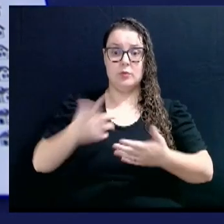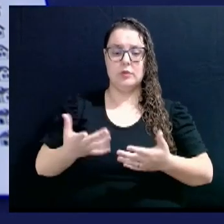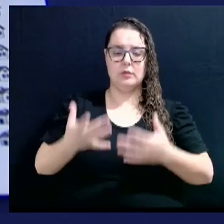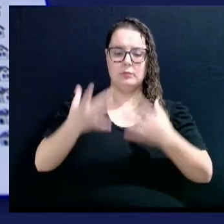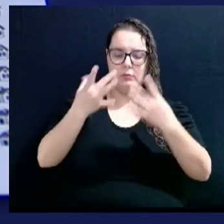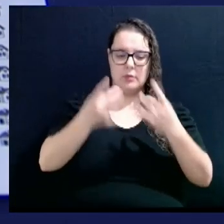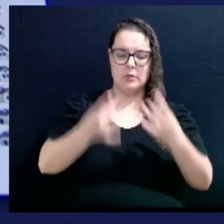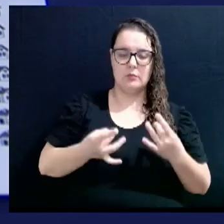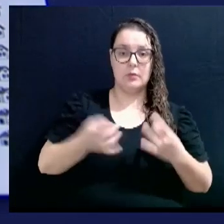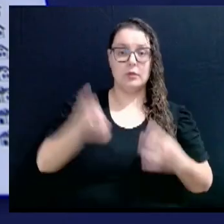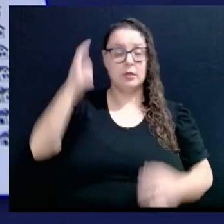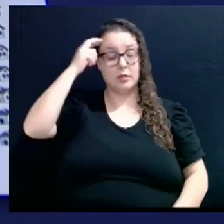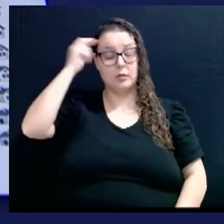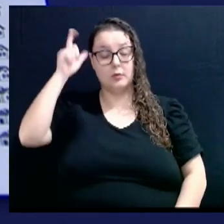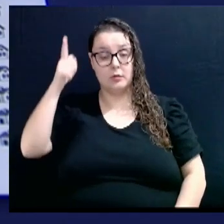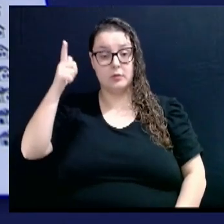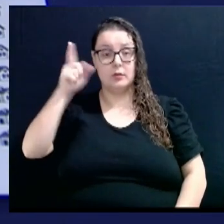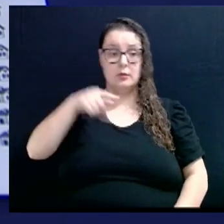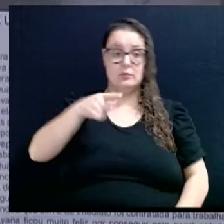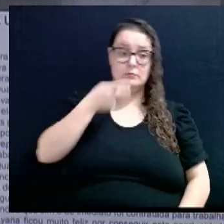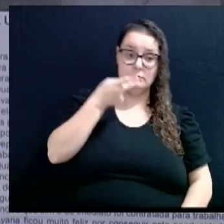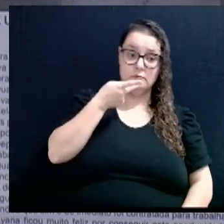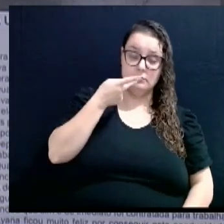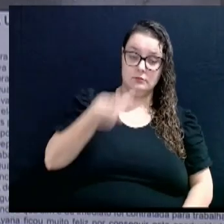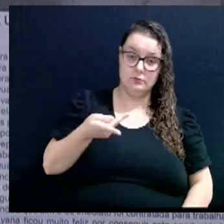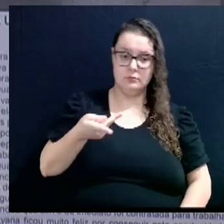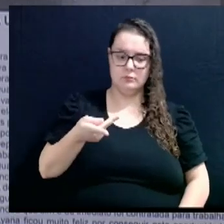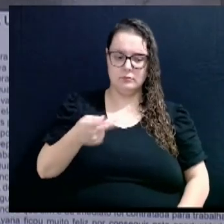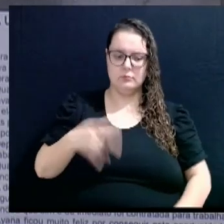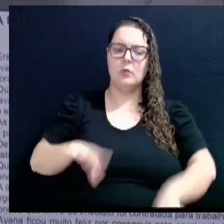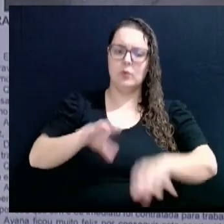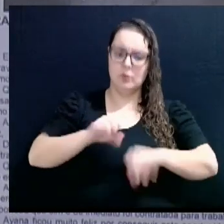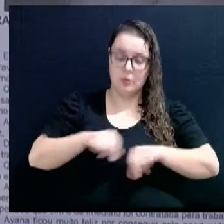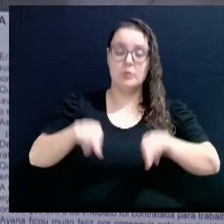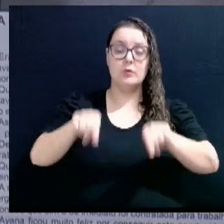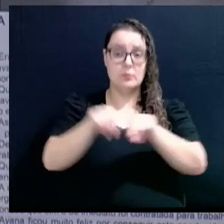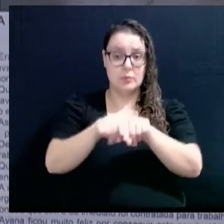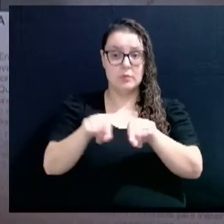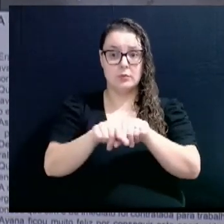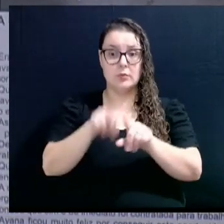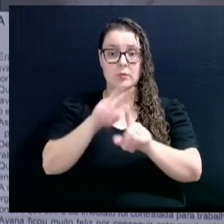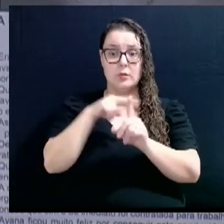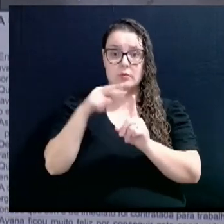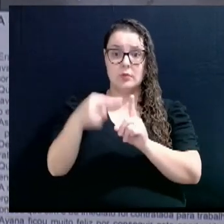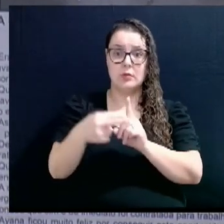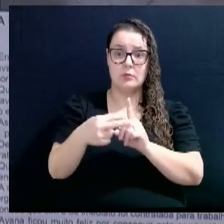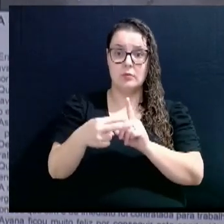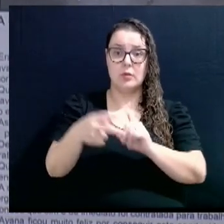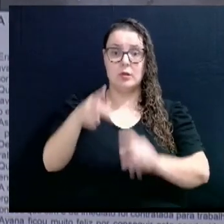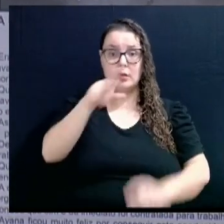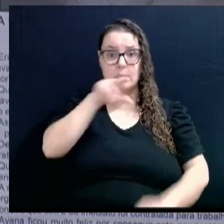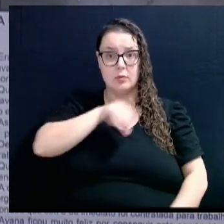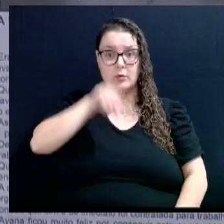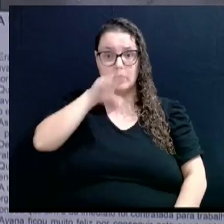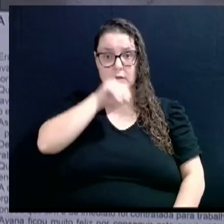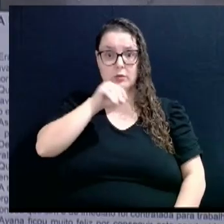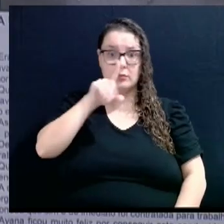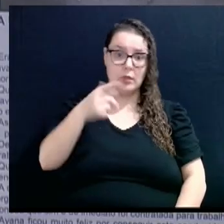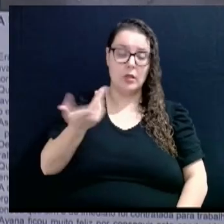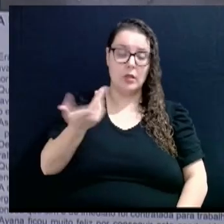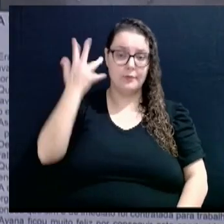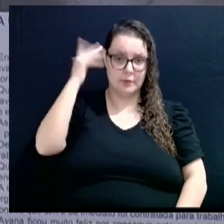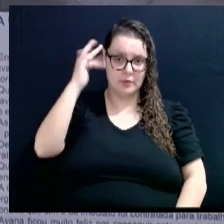negra ela é oral, a gente tem assumido também a perspectiva de que a oralidade é princípio filosófico. Então,